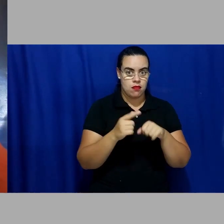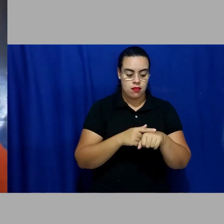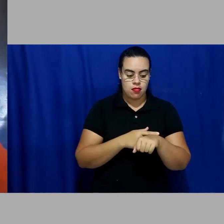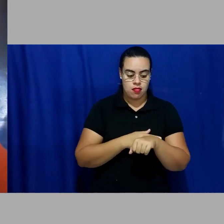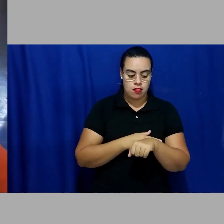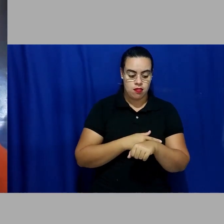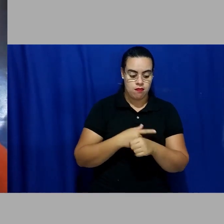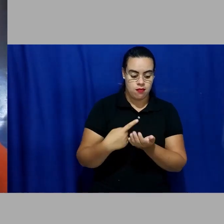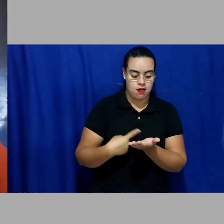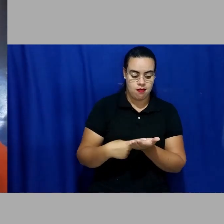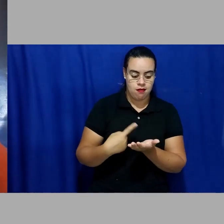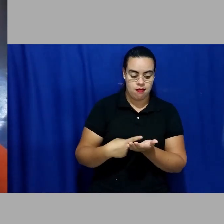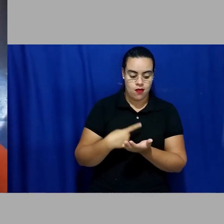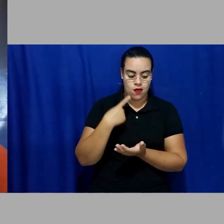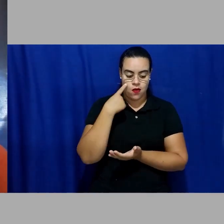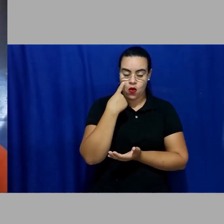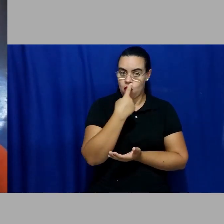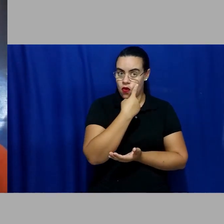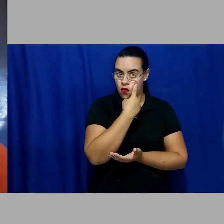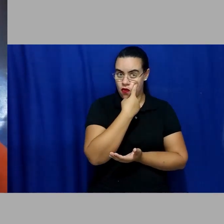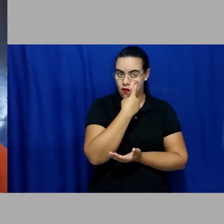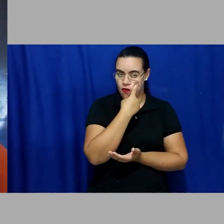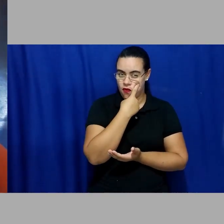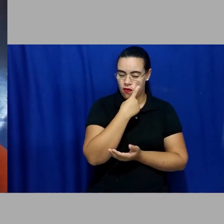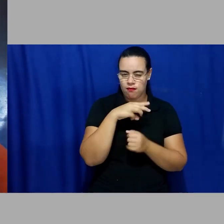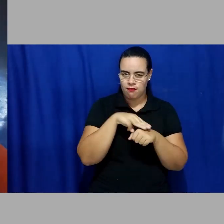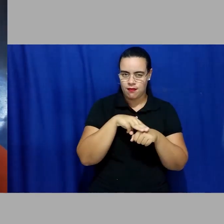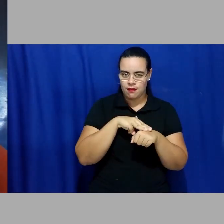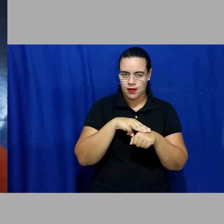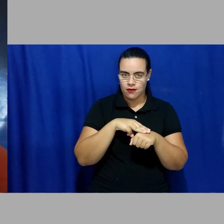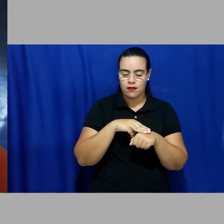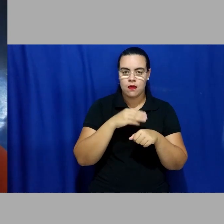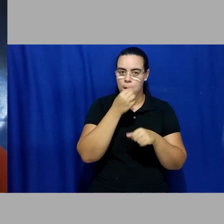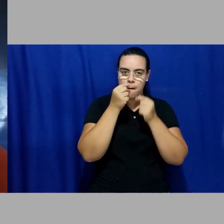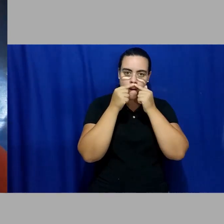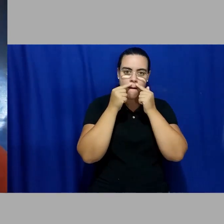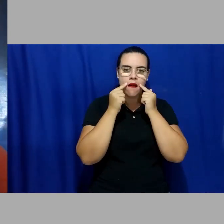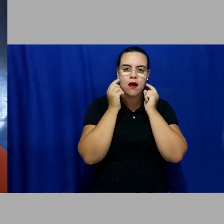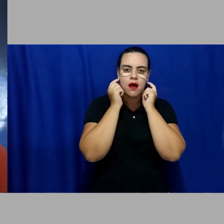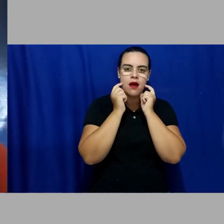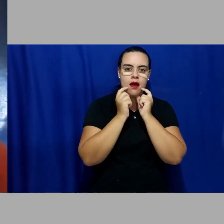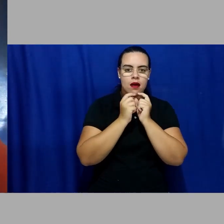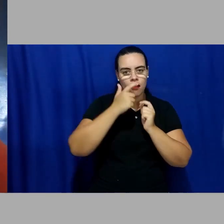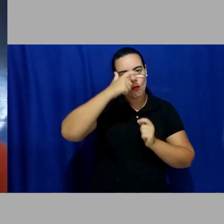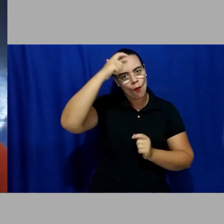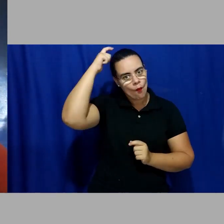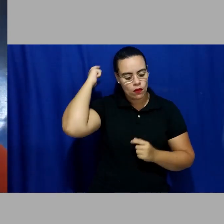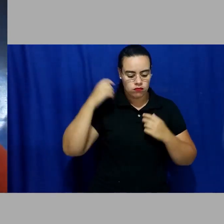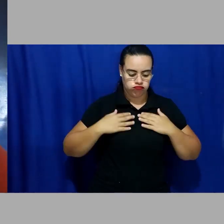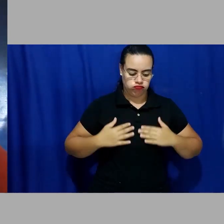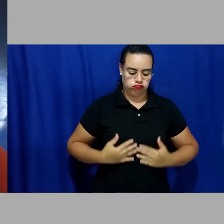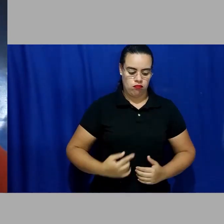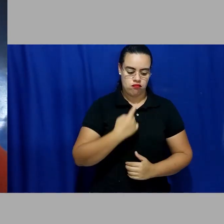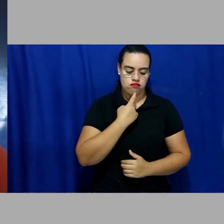homem trans, pele clara, barba, bigode, olhos castanhos escuros. Tenho um